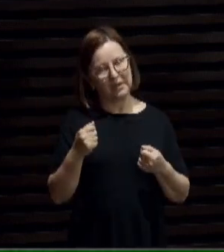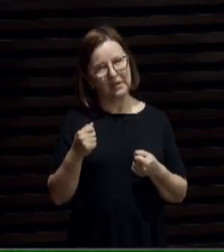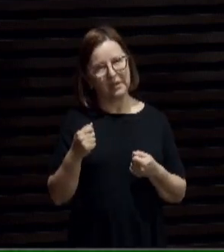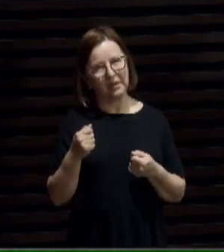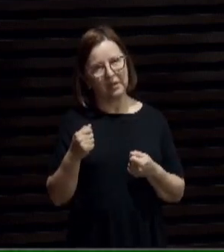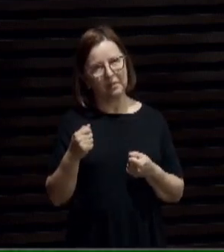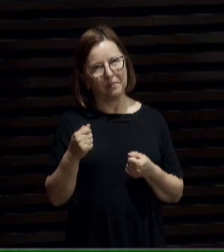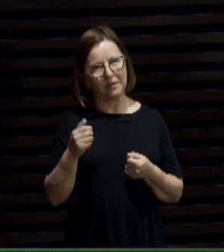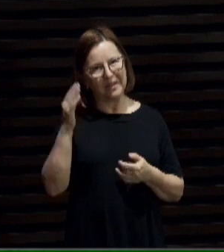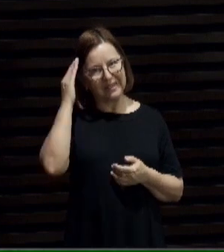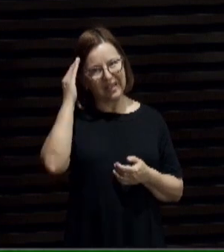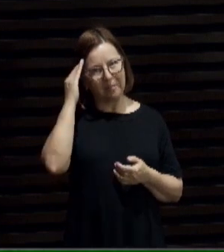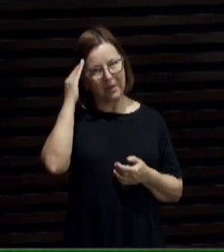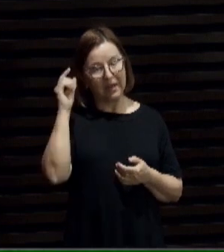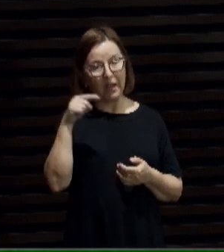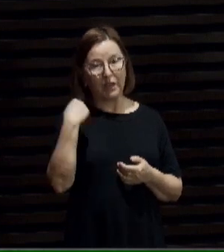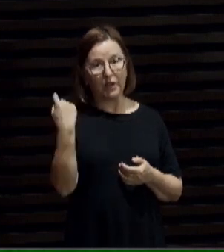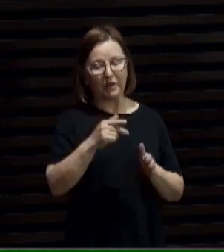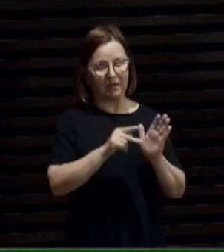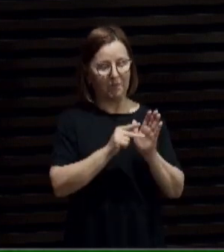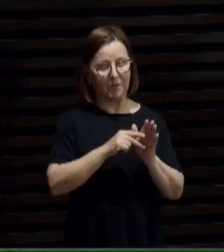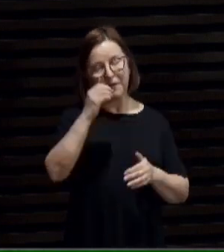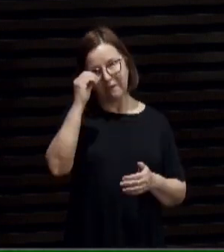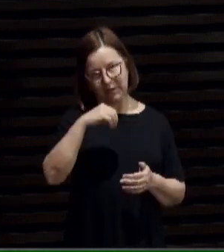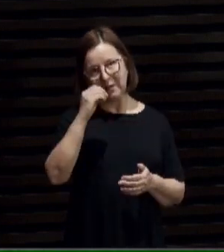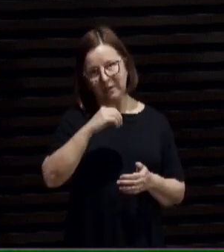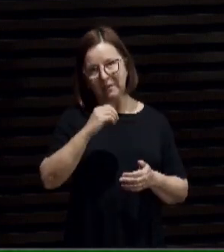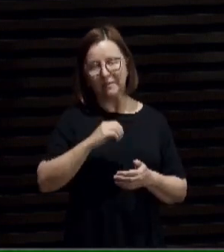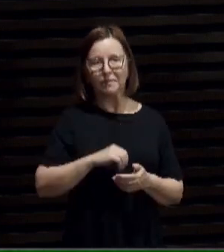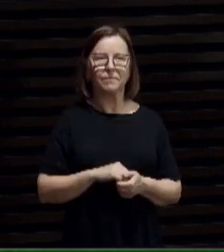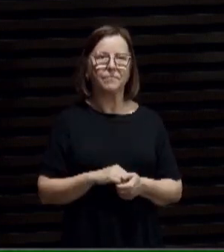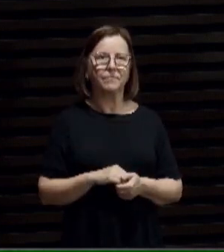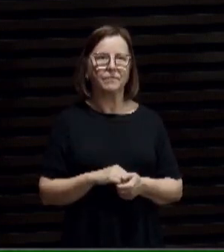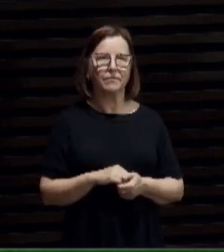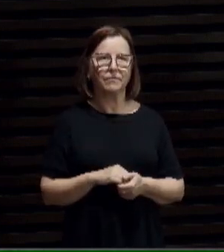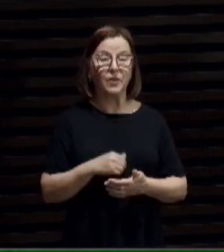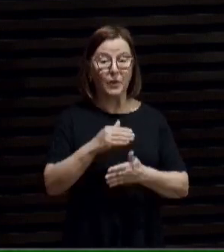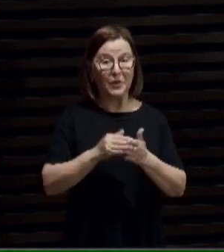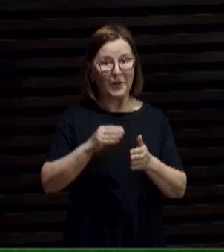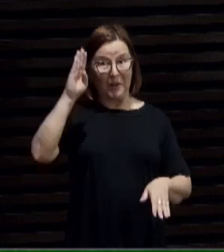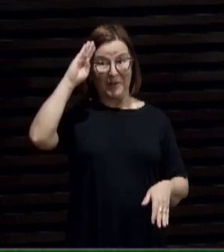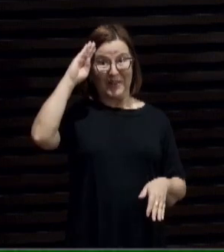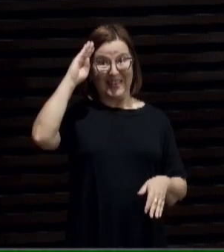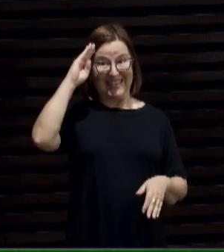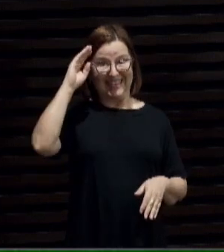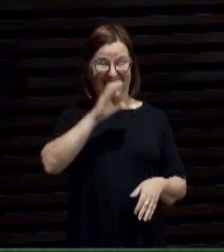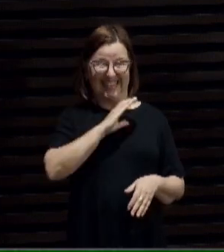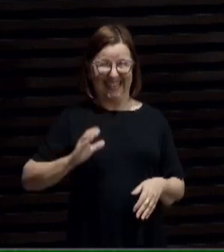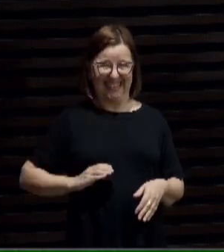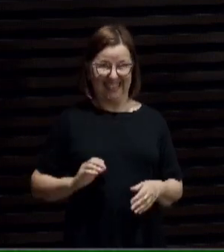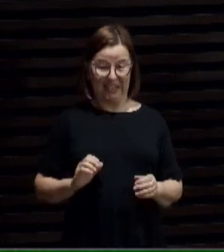senso da nossa própria fraqueza. Quando o soldado de Cristo avança para a